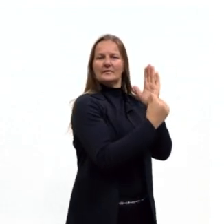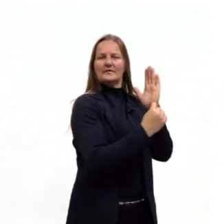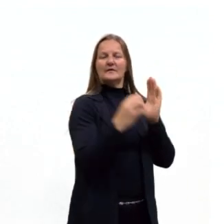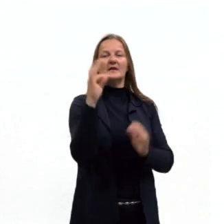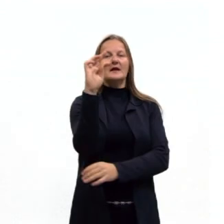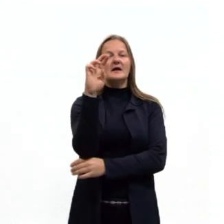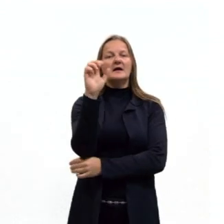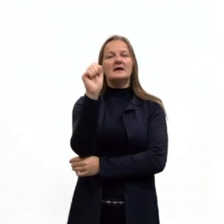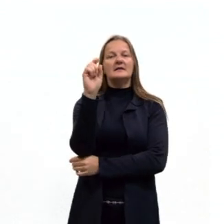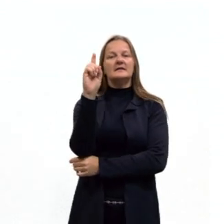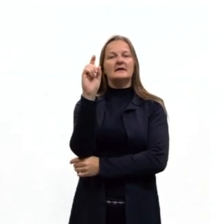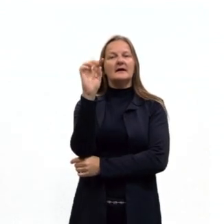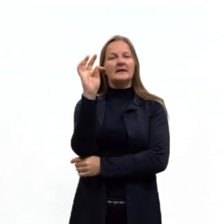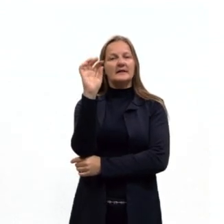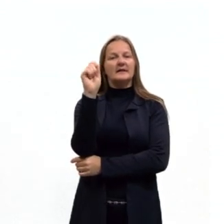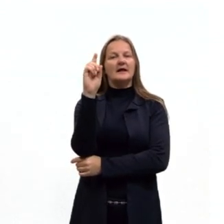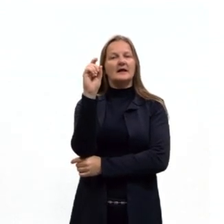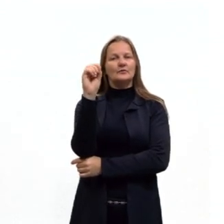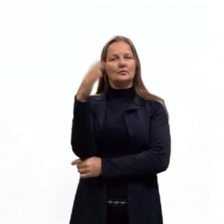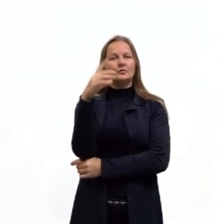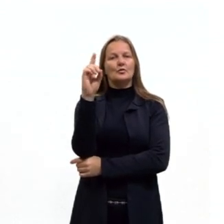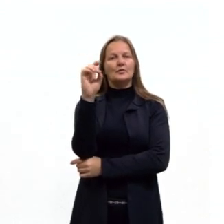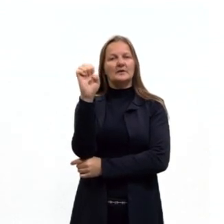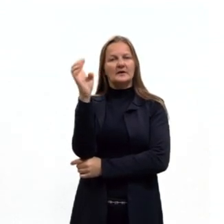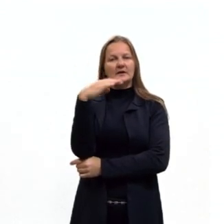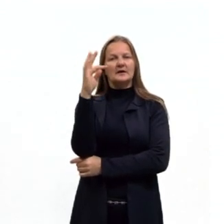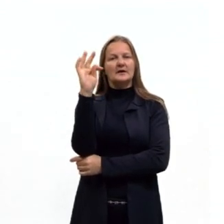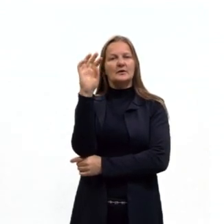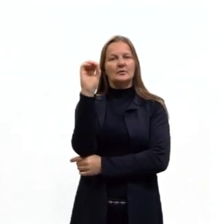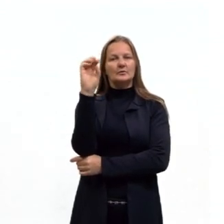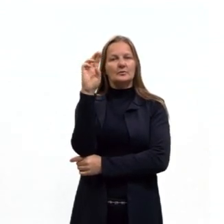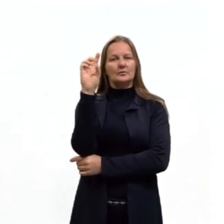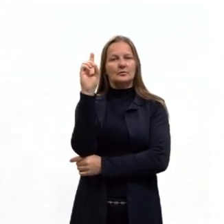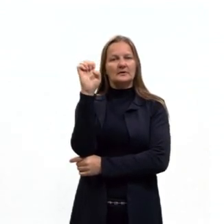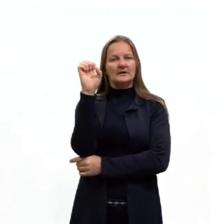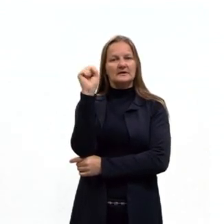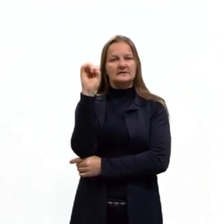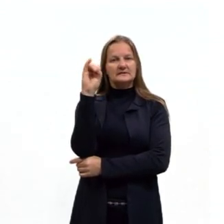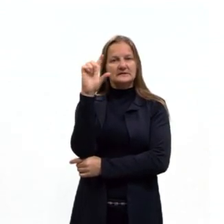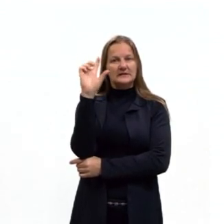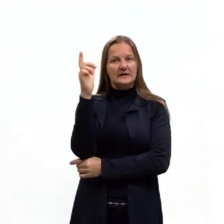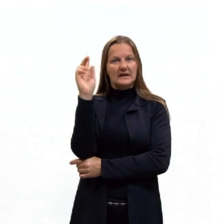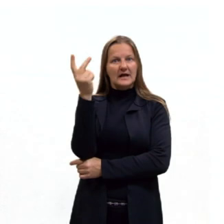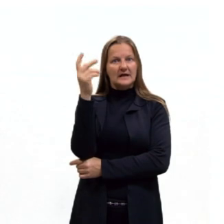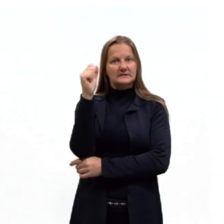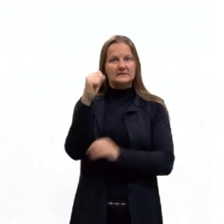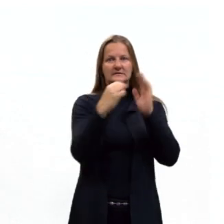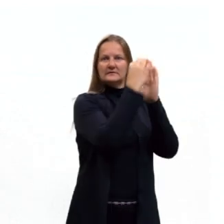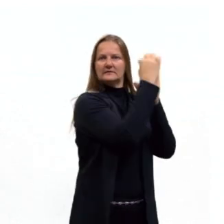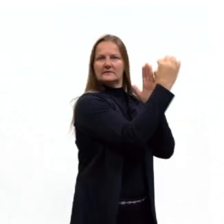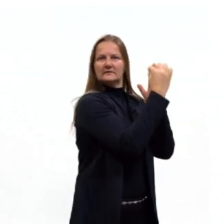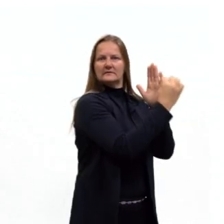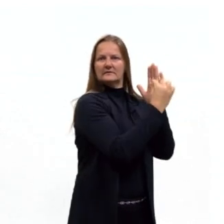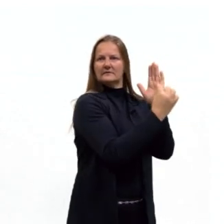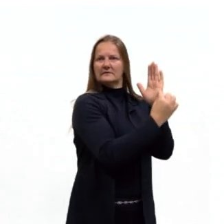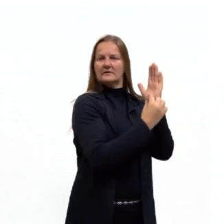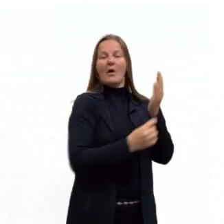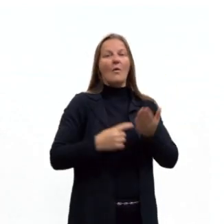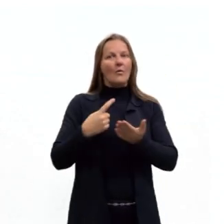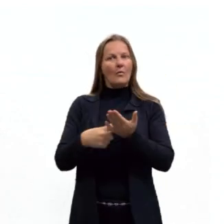certo com as capitanias hereditárias aí essa é a formação Inicial brasileira né nota que é bem